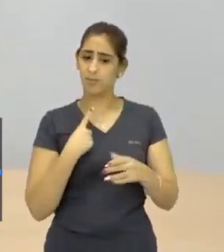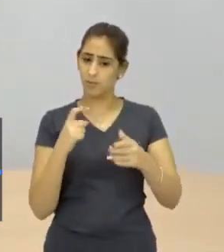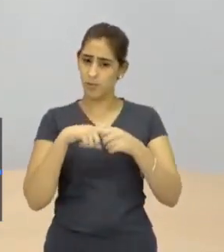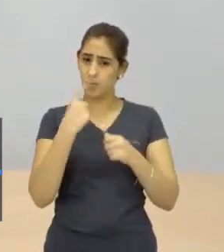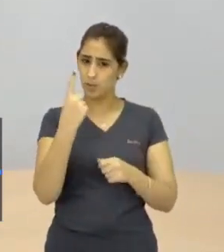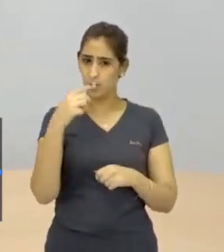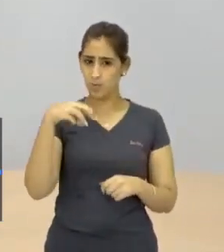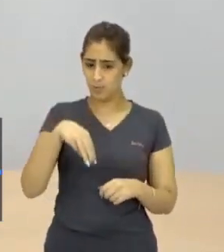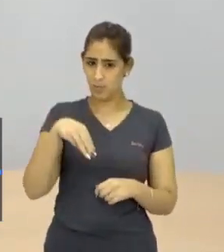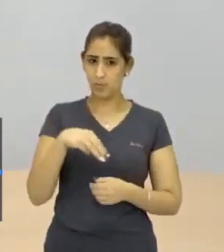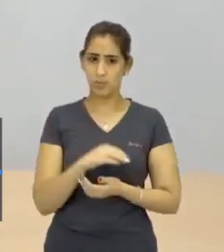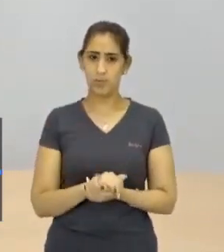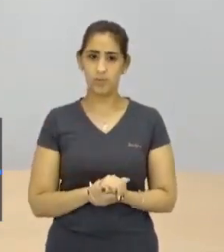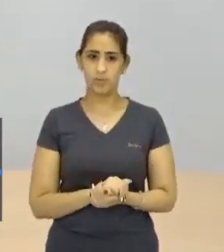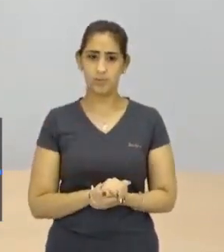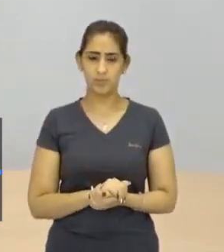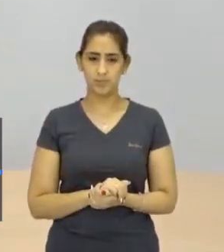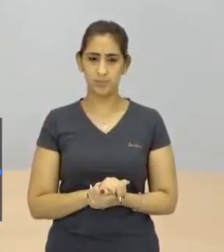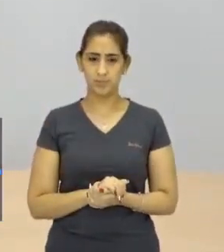em um minutinho só.